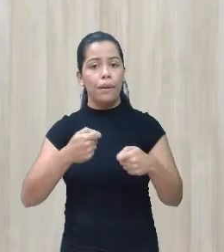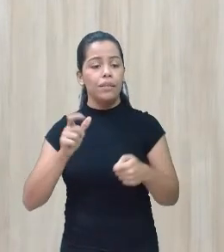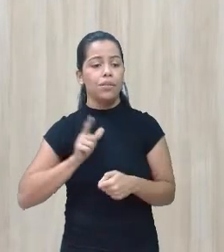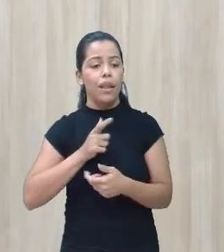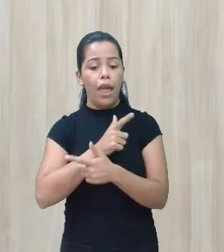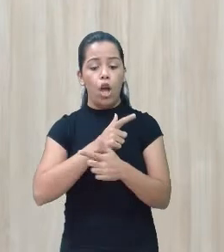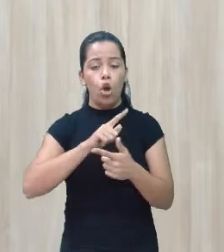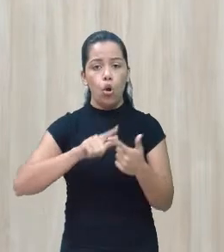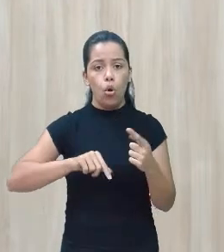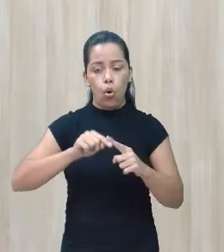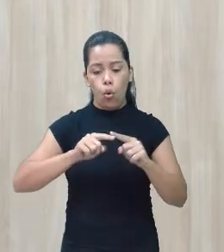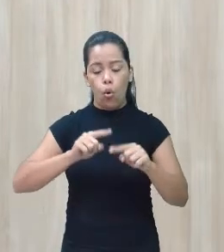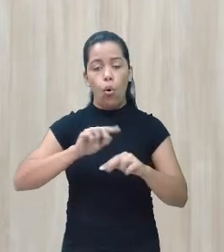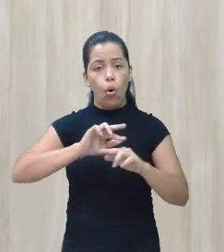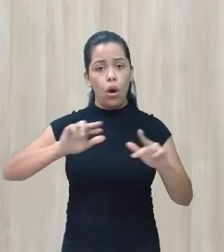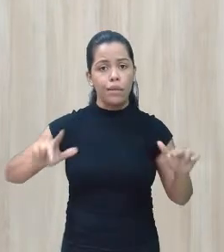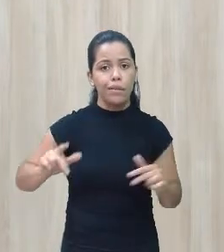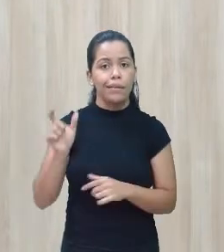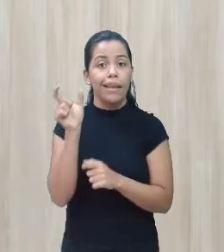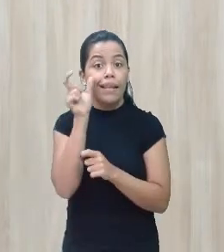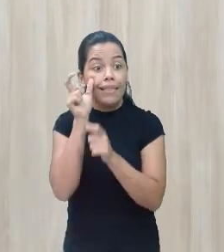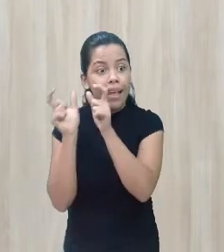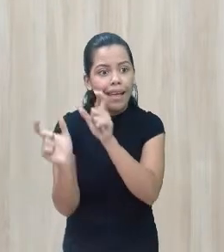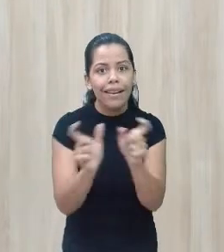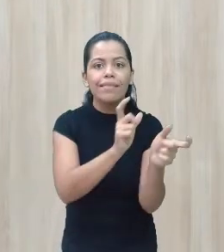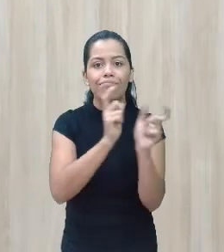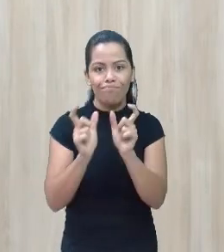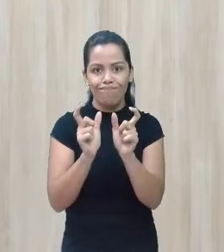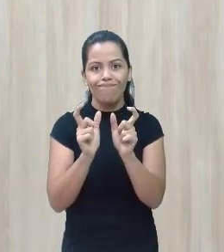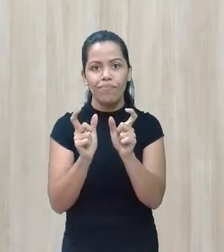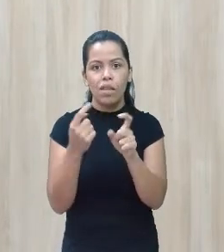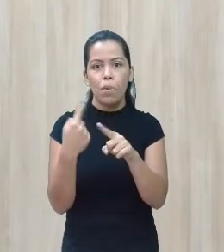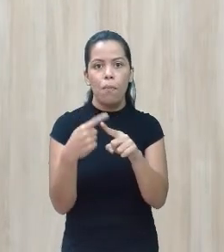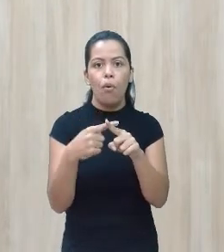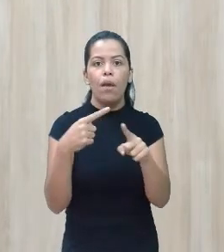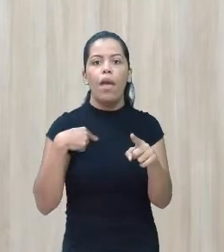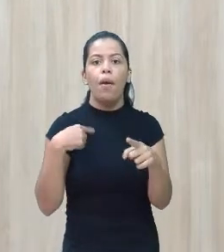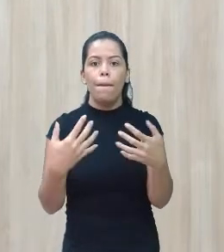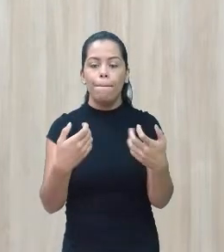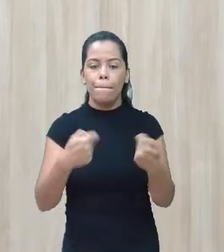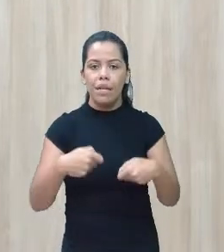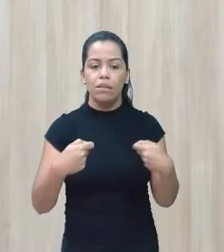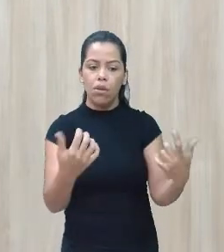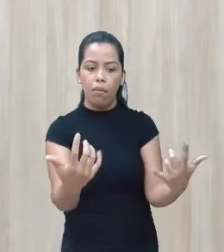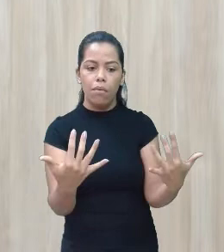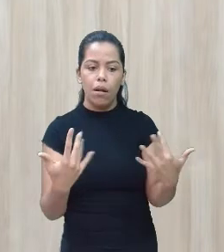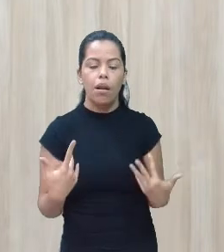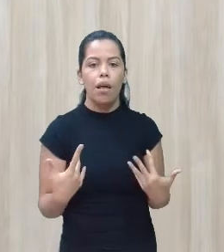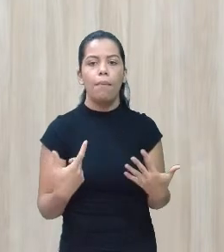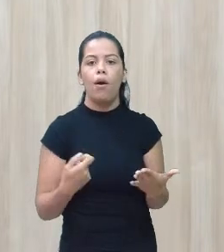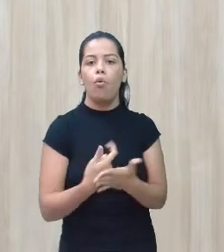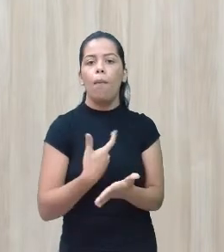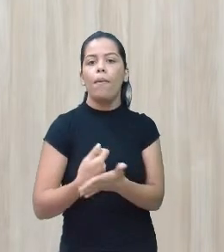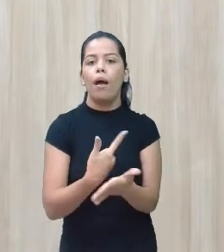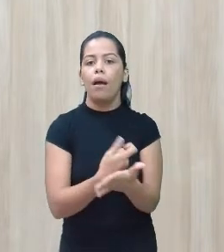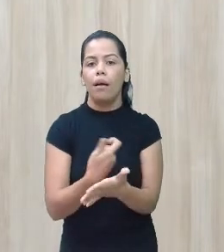produzo. Então, como é que eu vou ter muitos seguidores, atrair o público e vender o produto que eu preciso vender, se eu não trabalhar em cima de